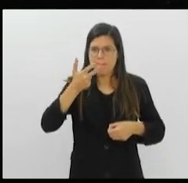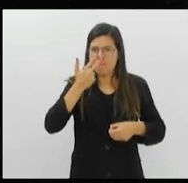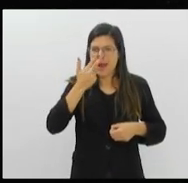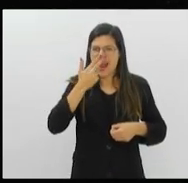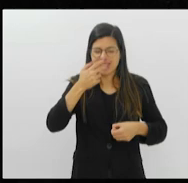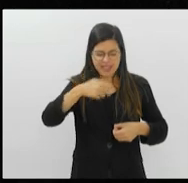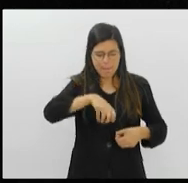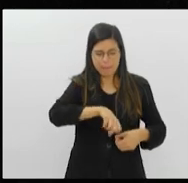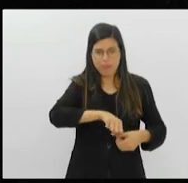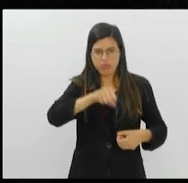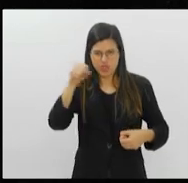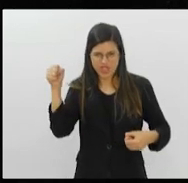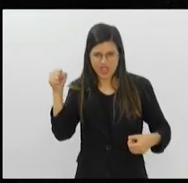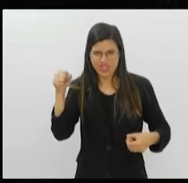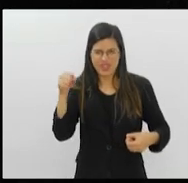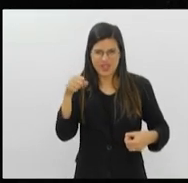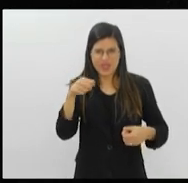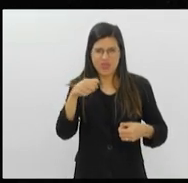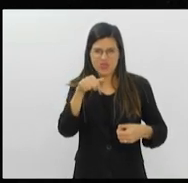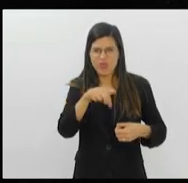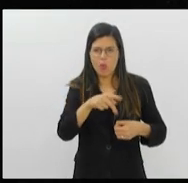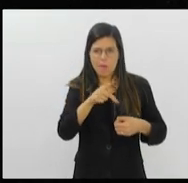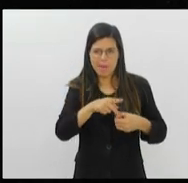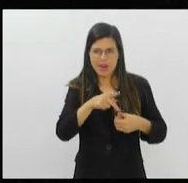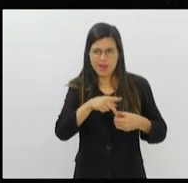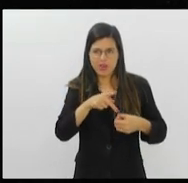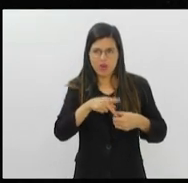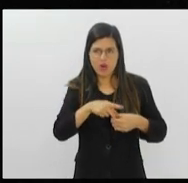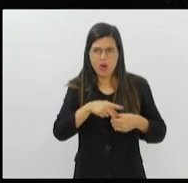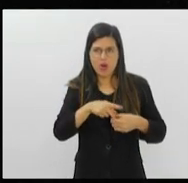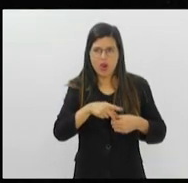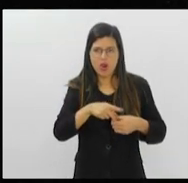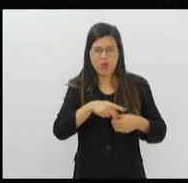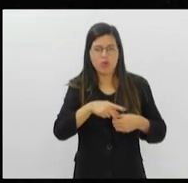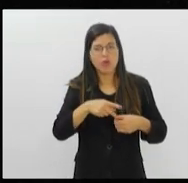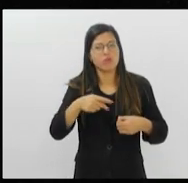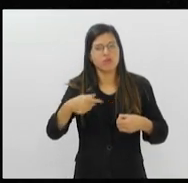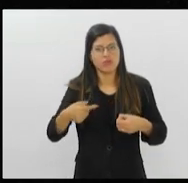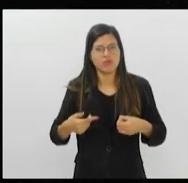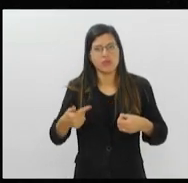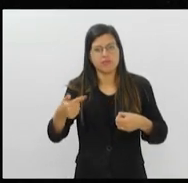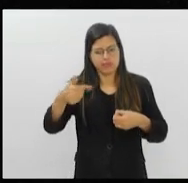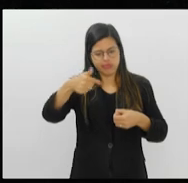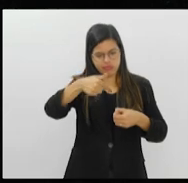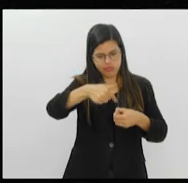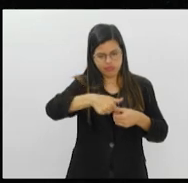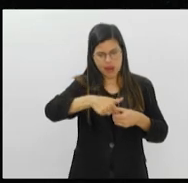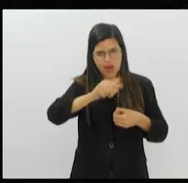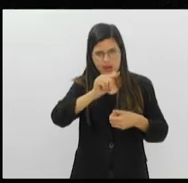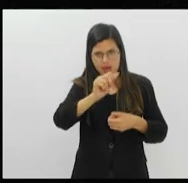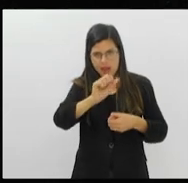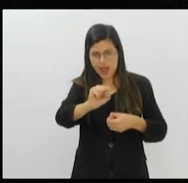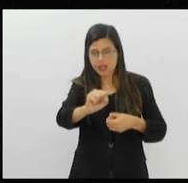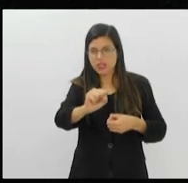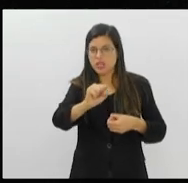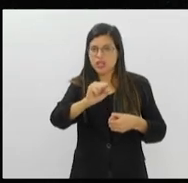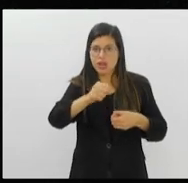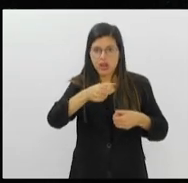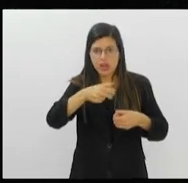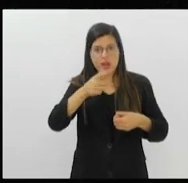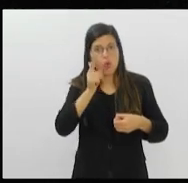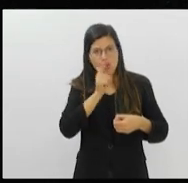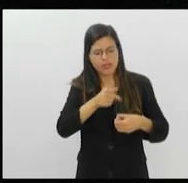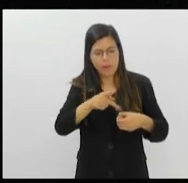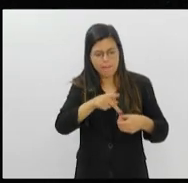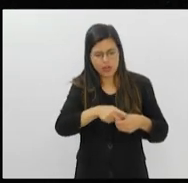dá no petróleo, onde ele está armazenado, você injeta para lá e o petróleo vai subir.